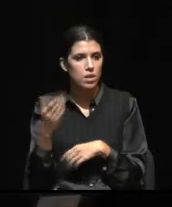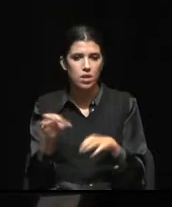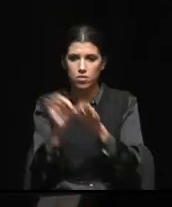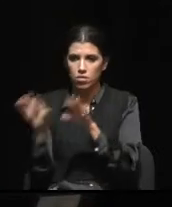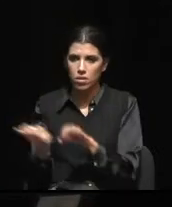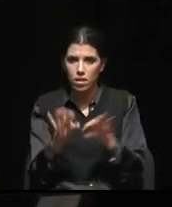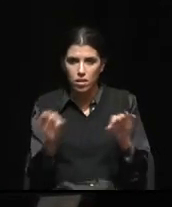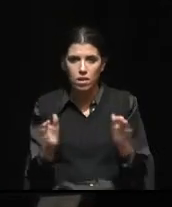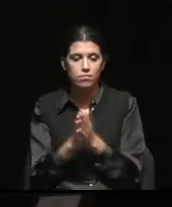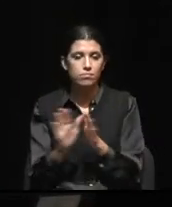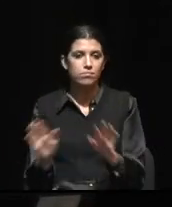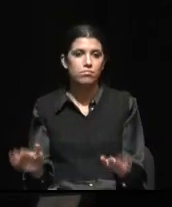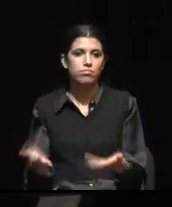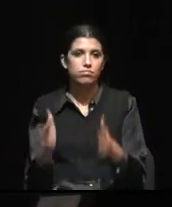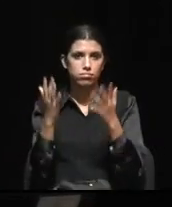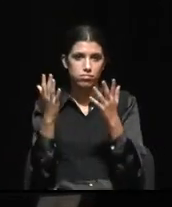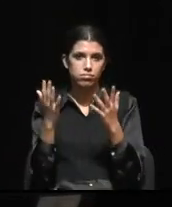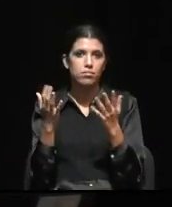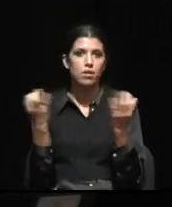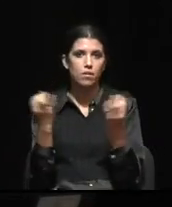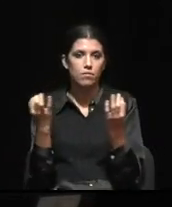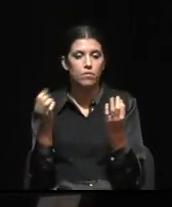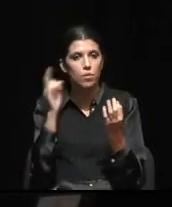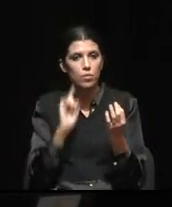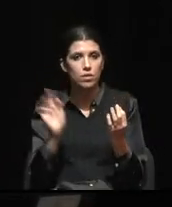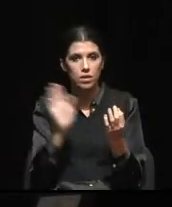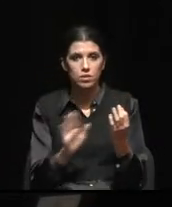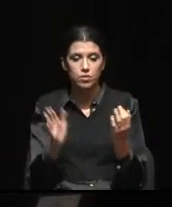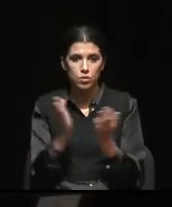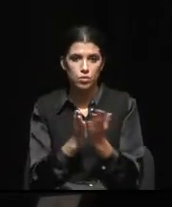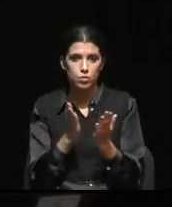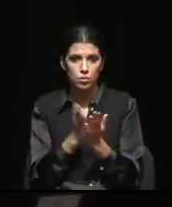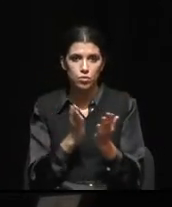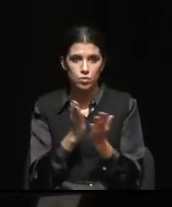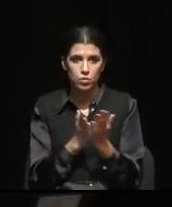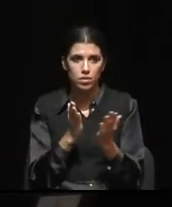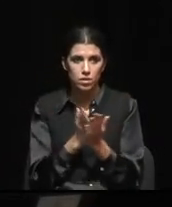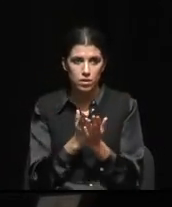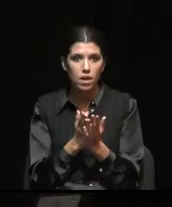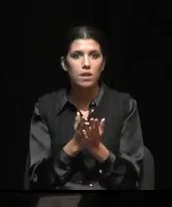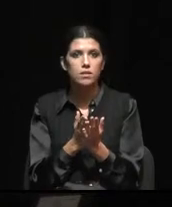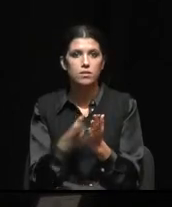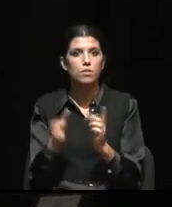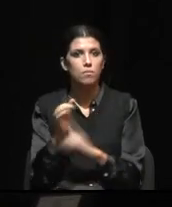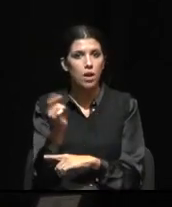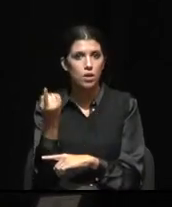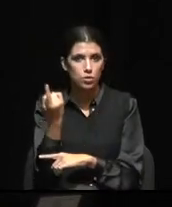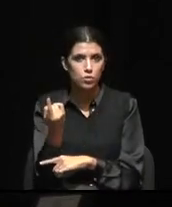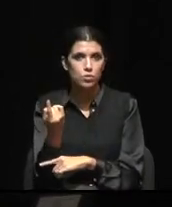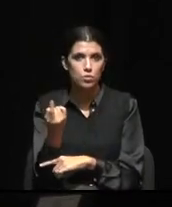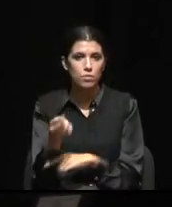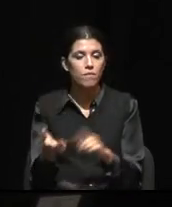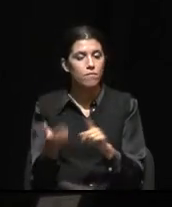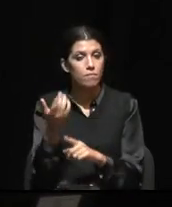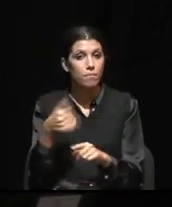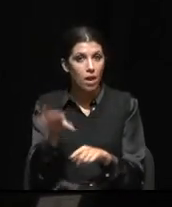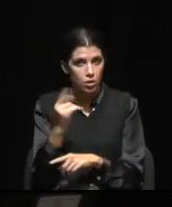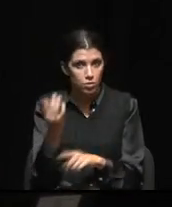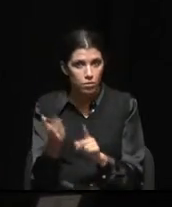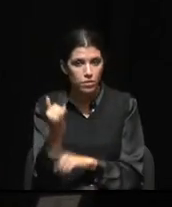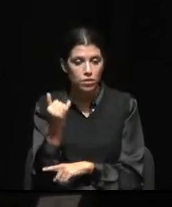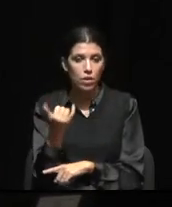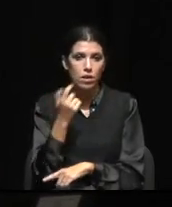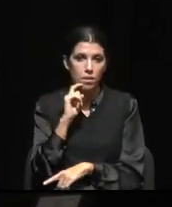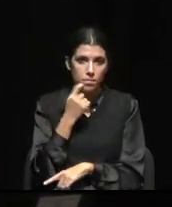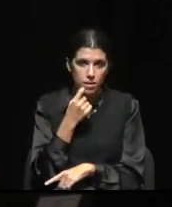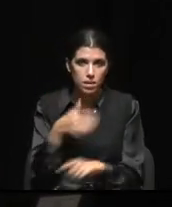saudamos obviamente aquilo que é o dia nacional do Estudante como mais uma vitória de Abril como mais uma vitória dos